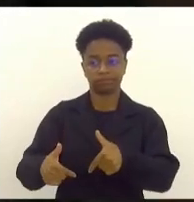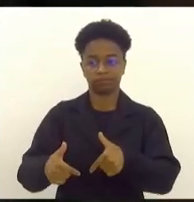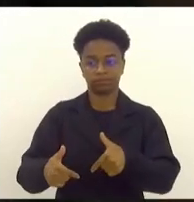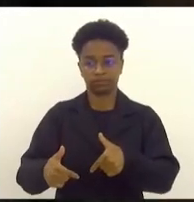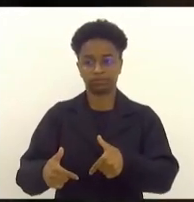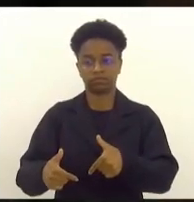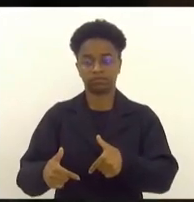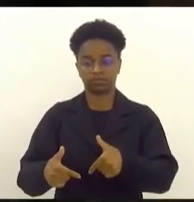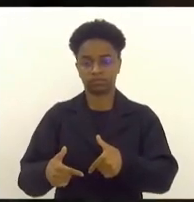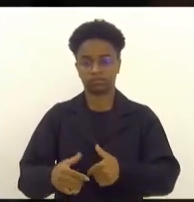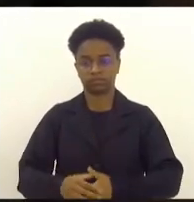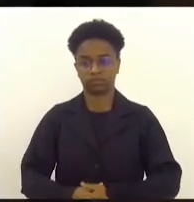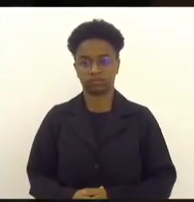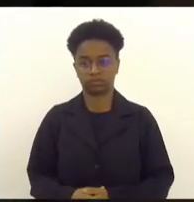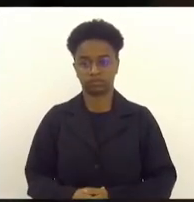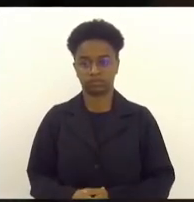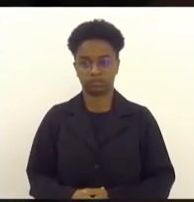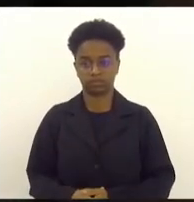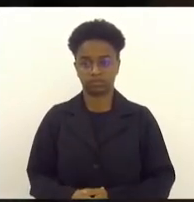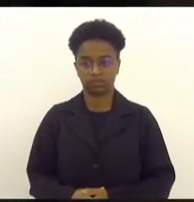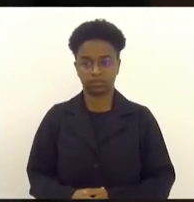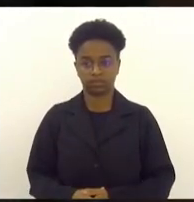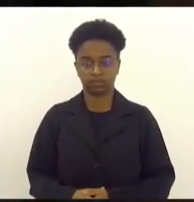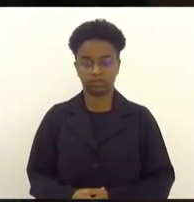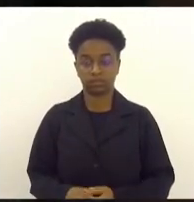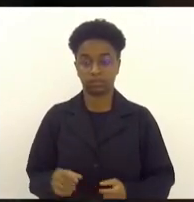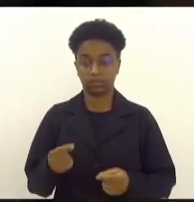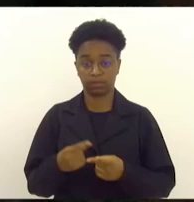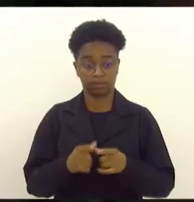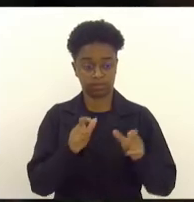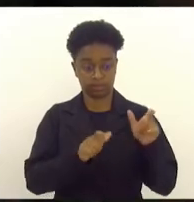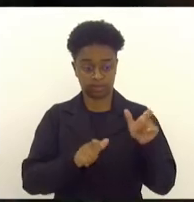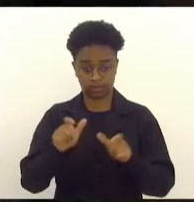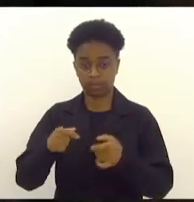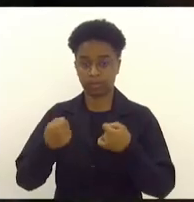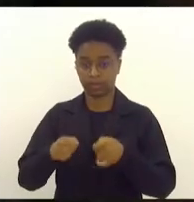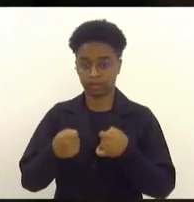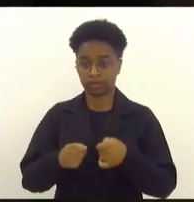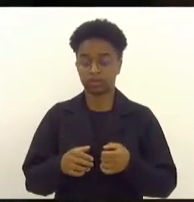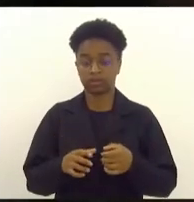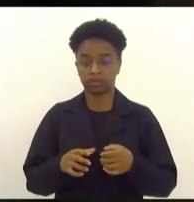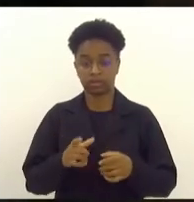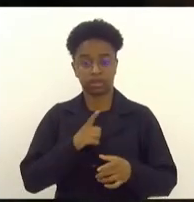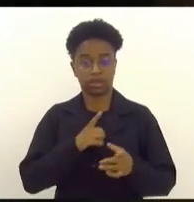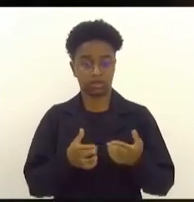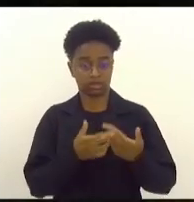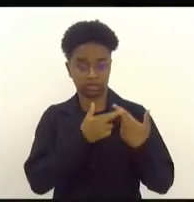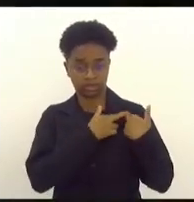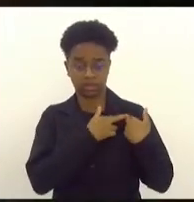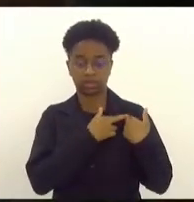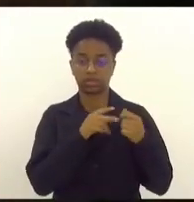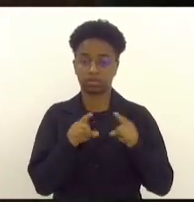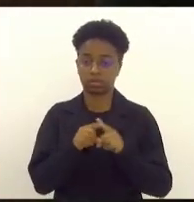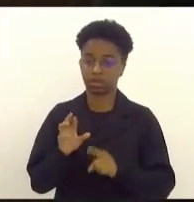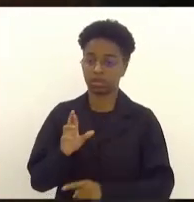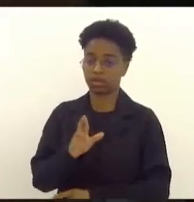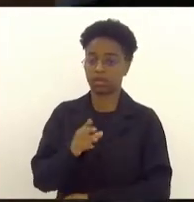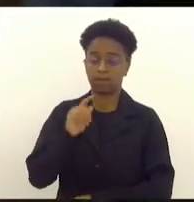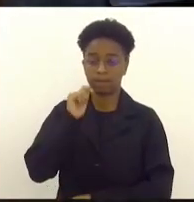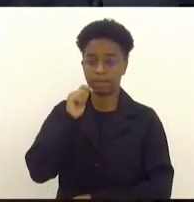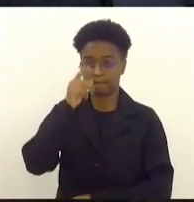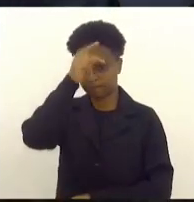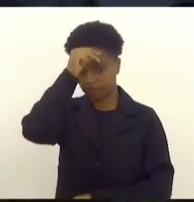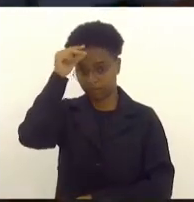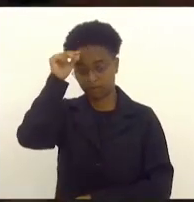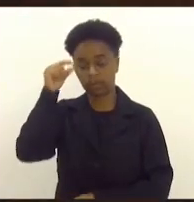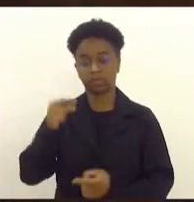medidas para que sujeitos sejam responsabilizados na figura do Prefeito quem é